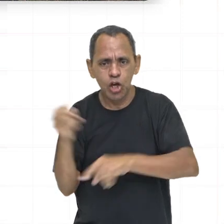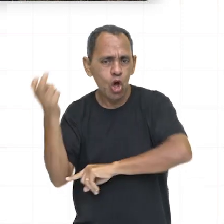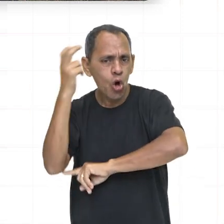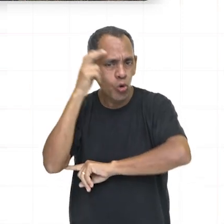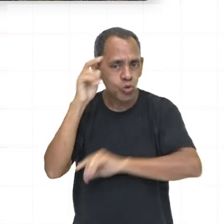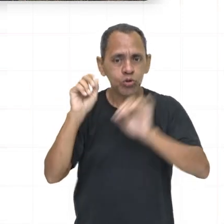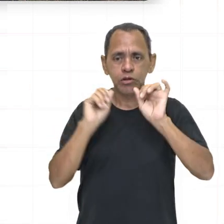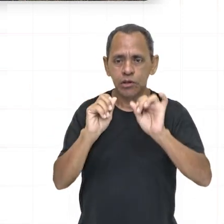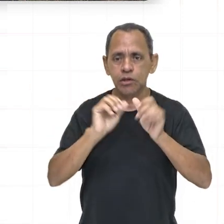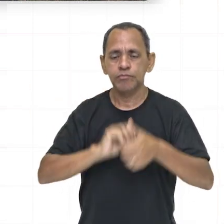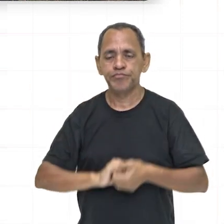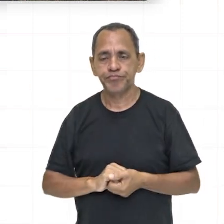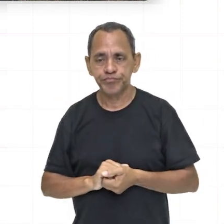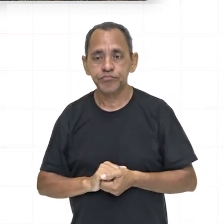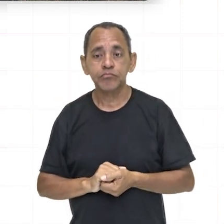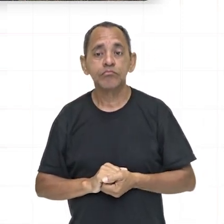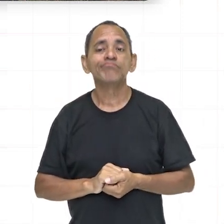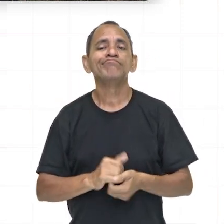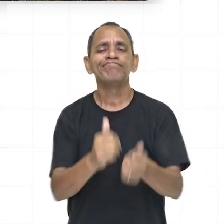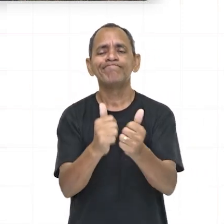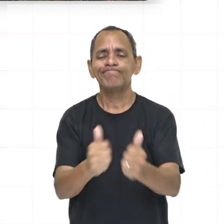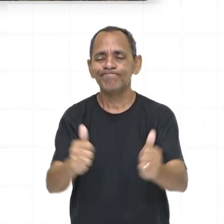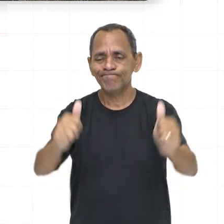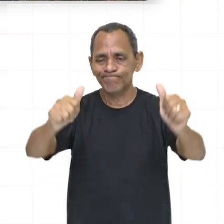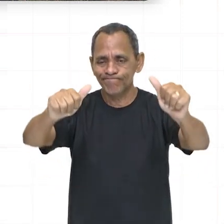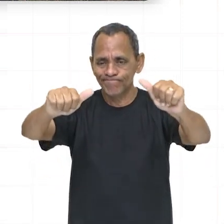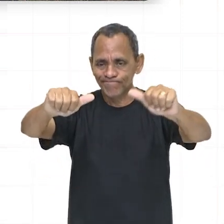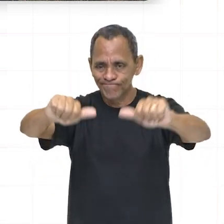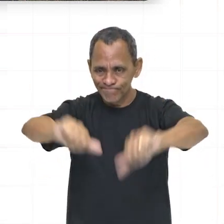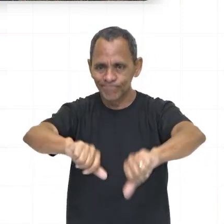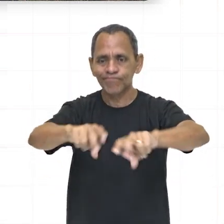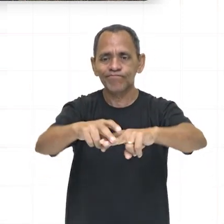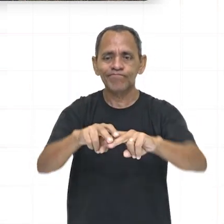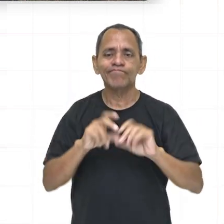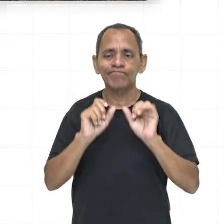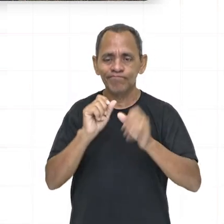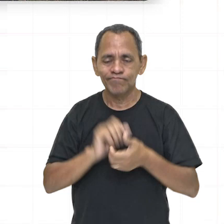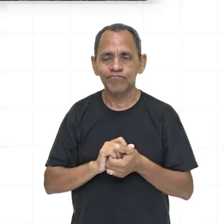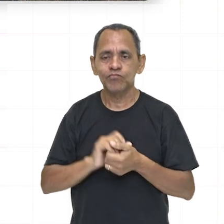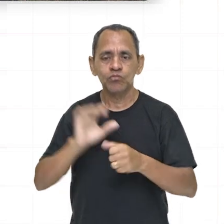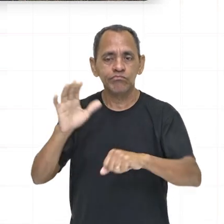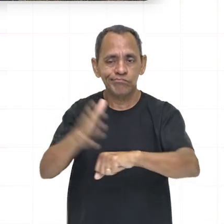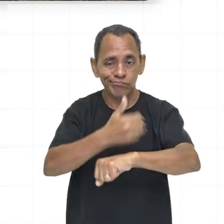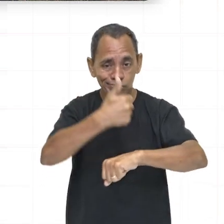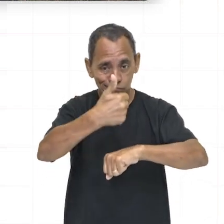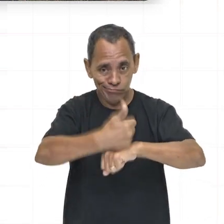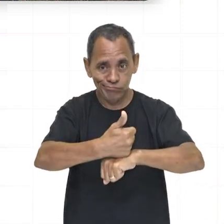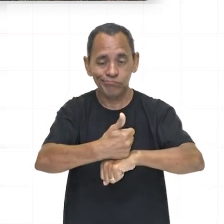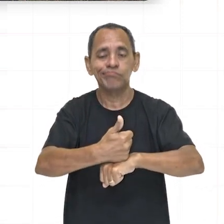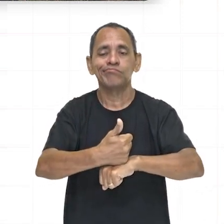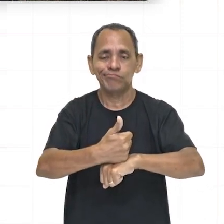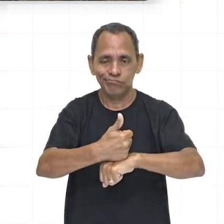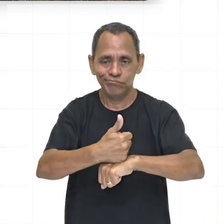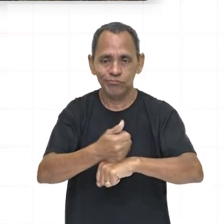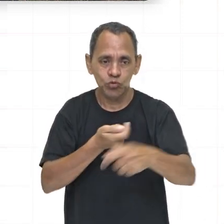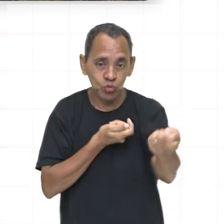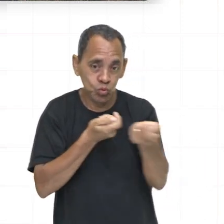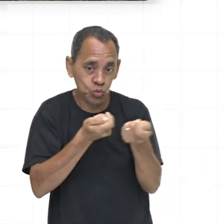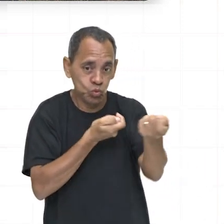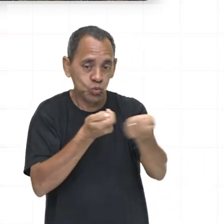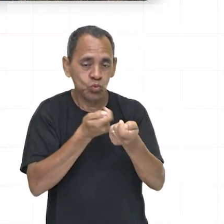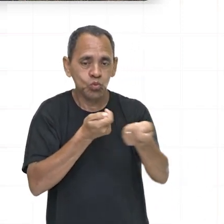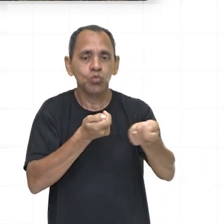negro-africanas encontram-se em crise como efeito da dominação ocidental. Então, ali pela divisão